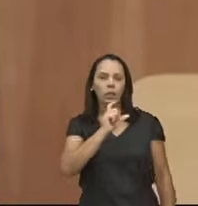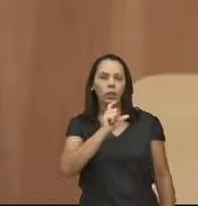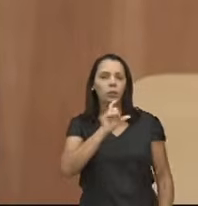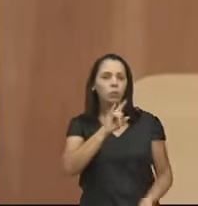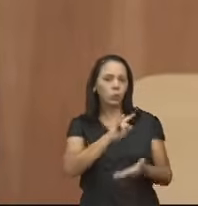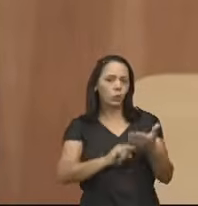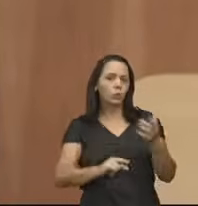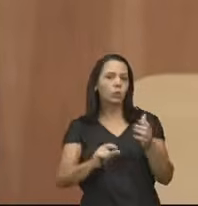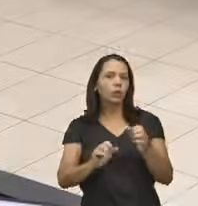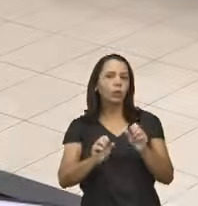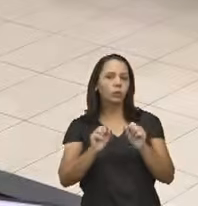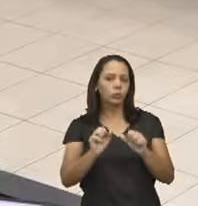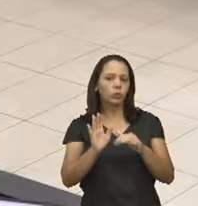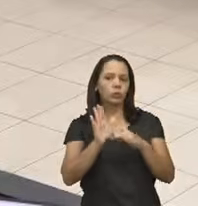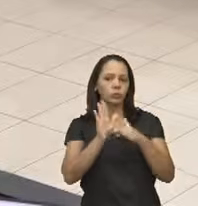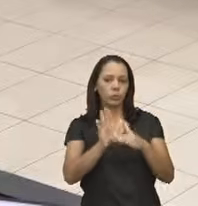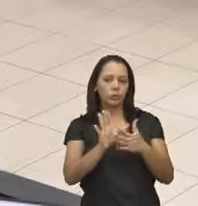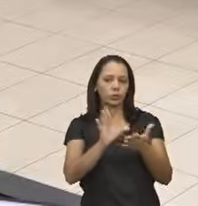dia.